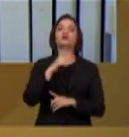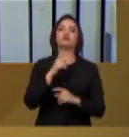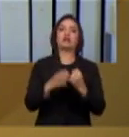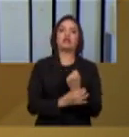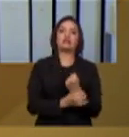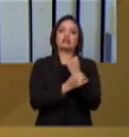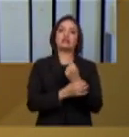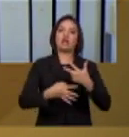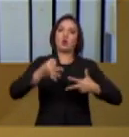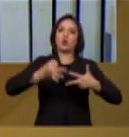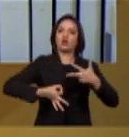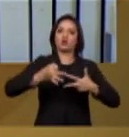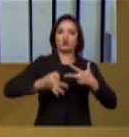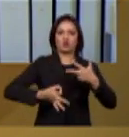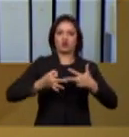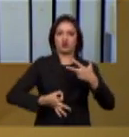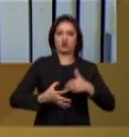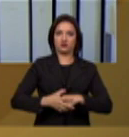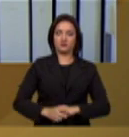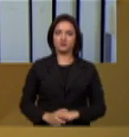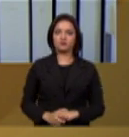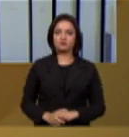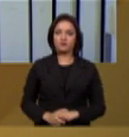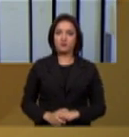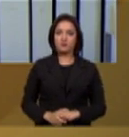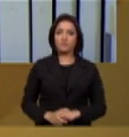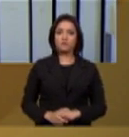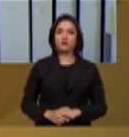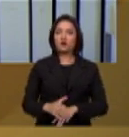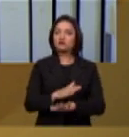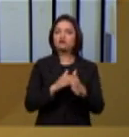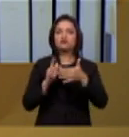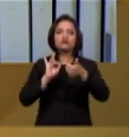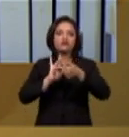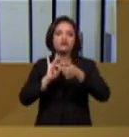segurança jurídica e previsibilidade. Tudo colegiadamente.